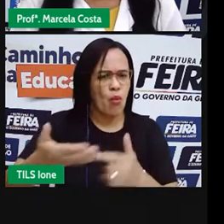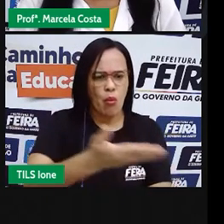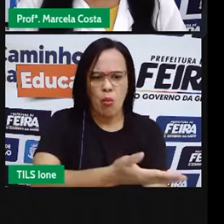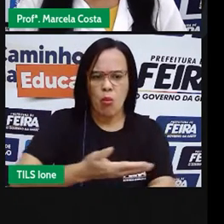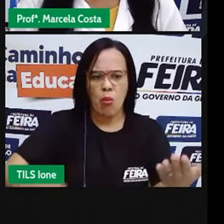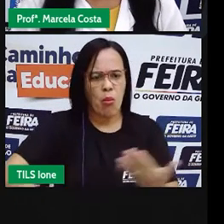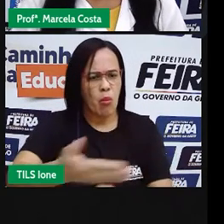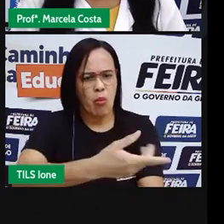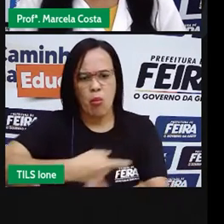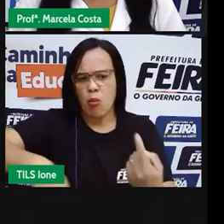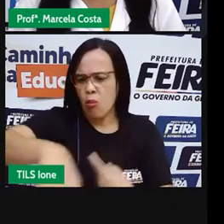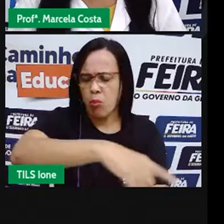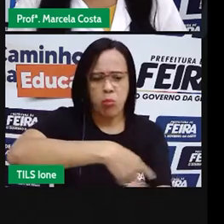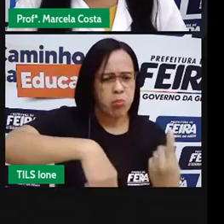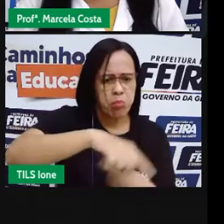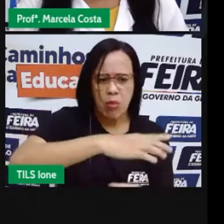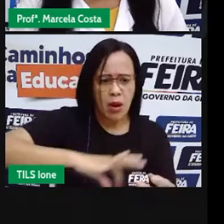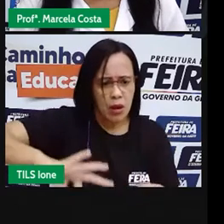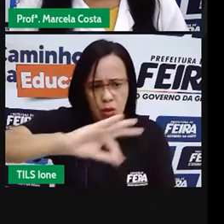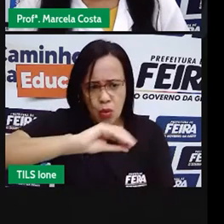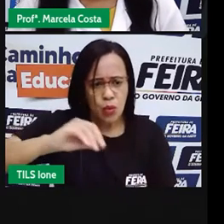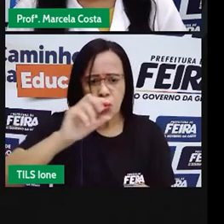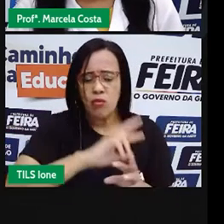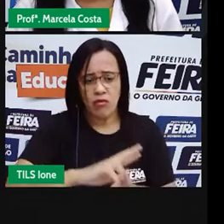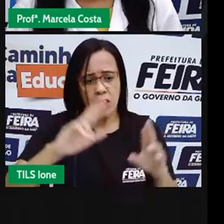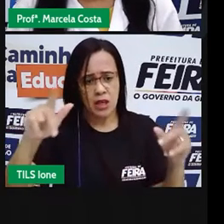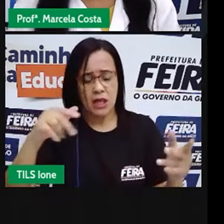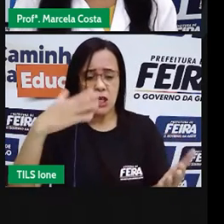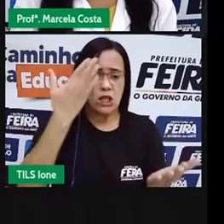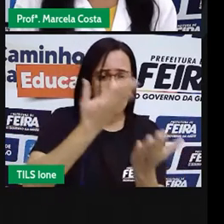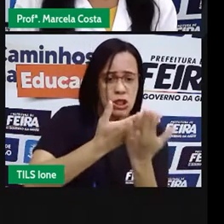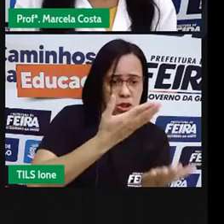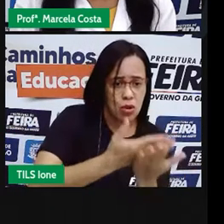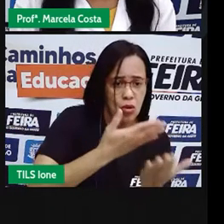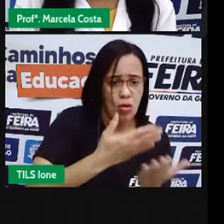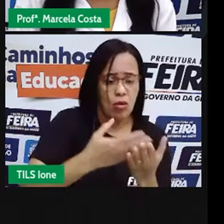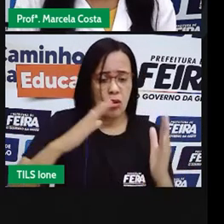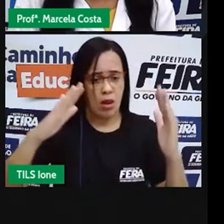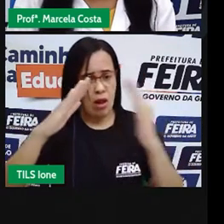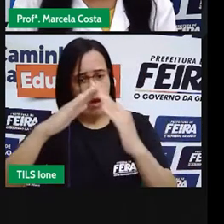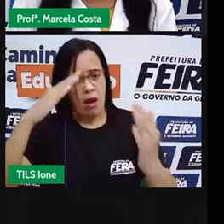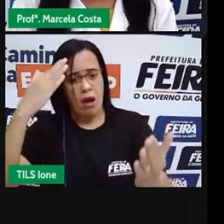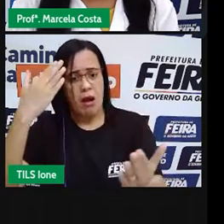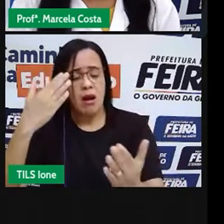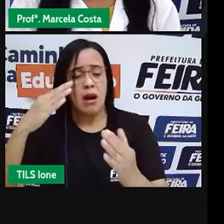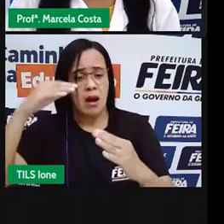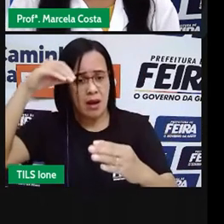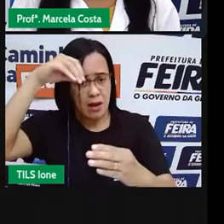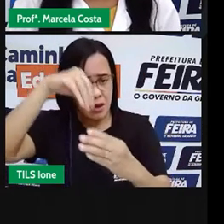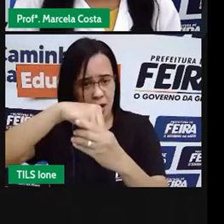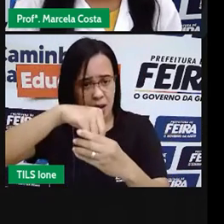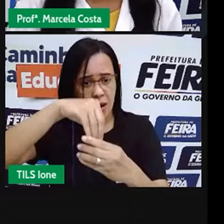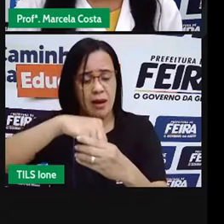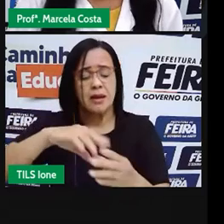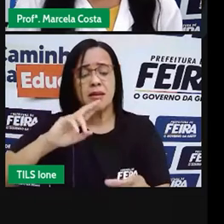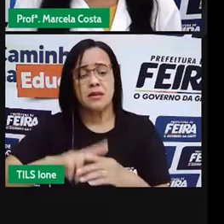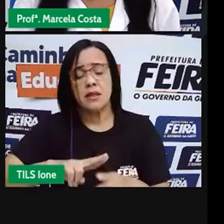e a sua casa a igreja igreja